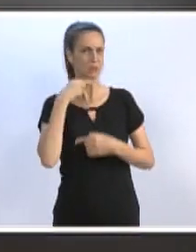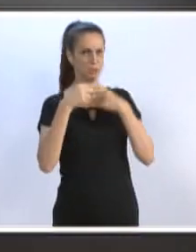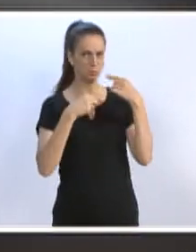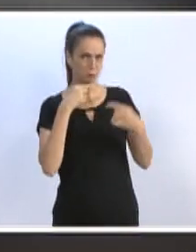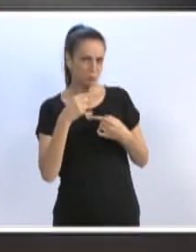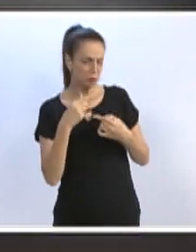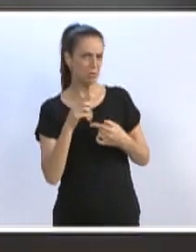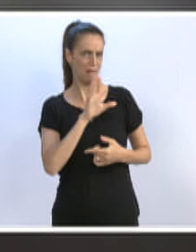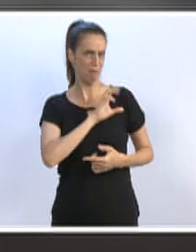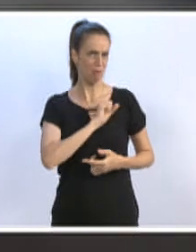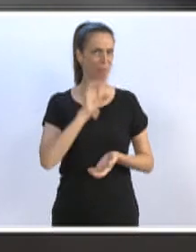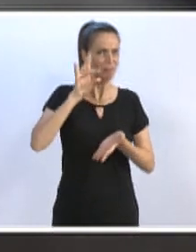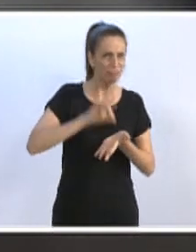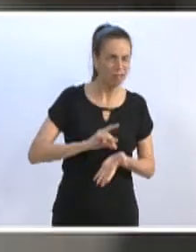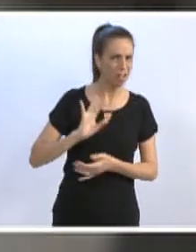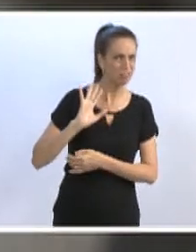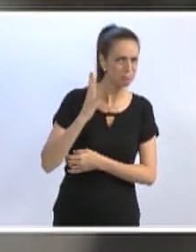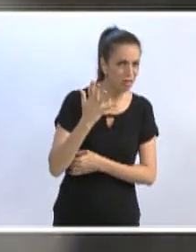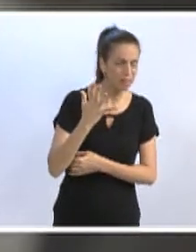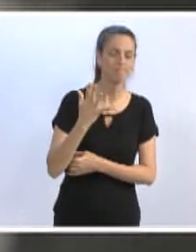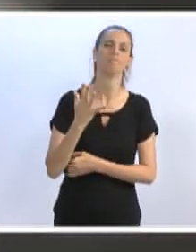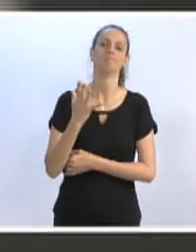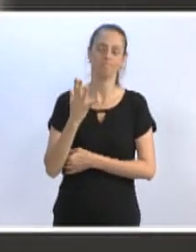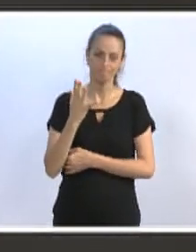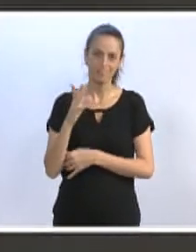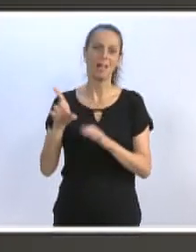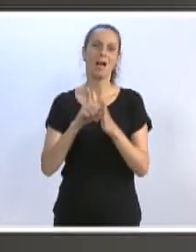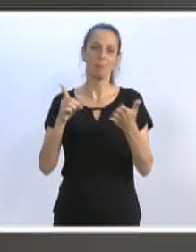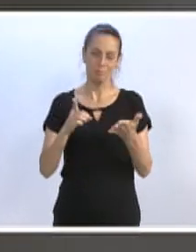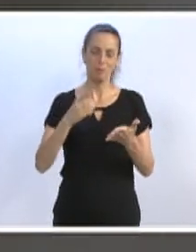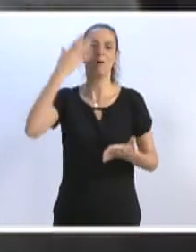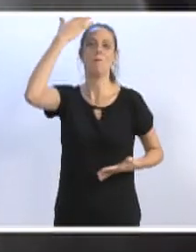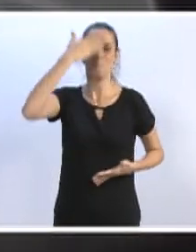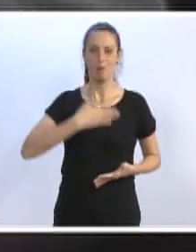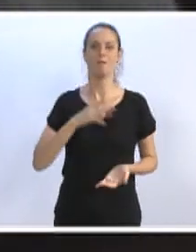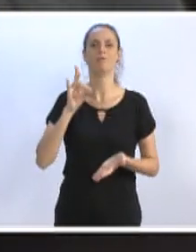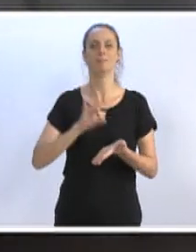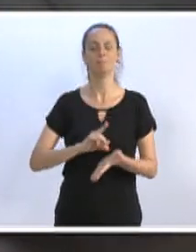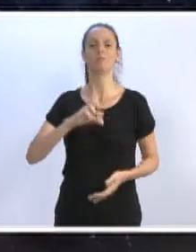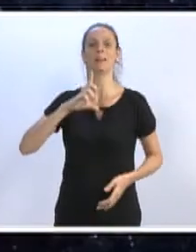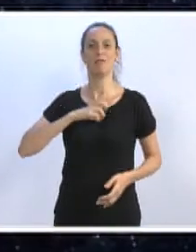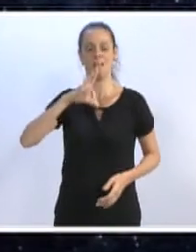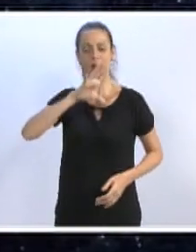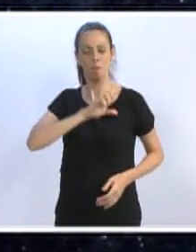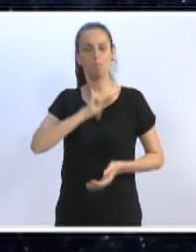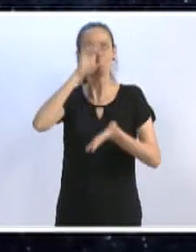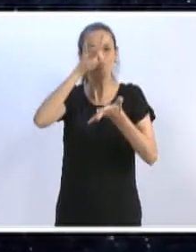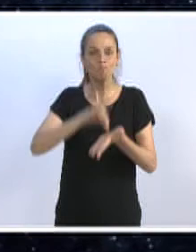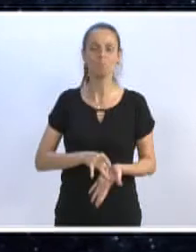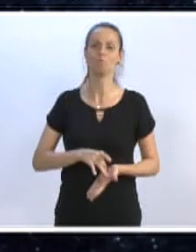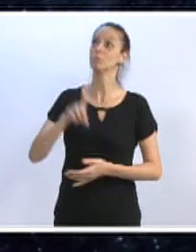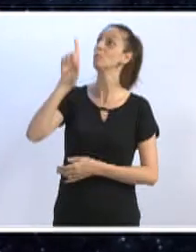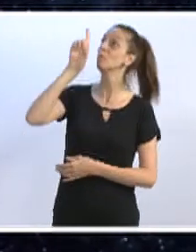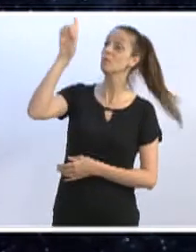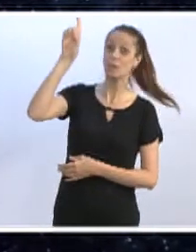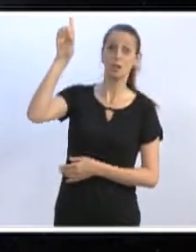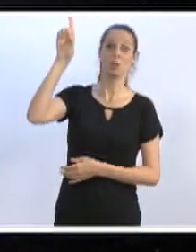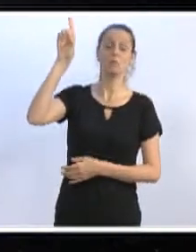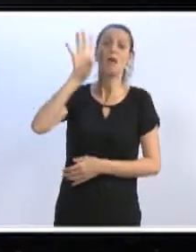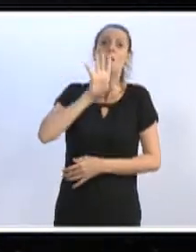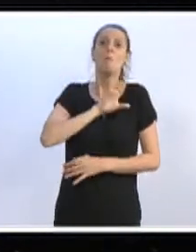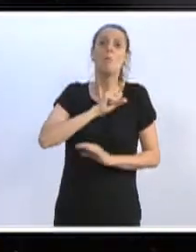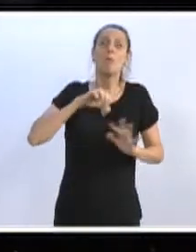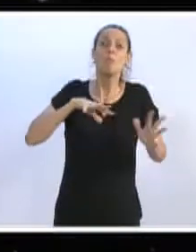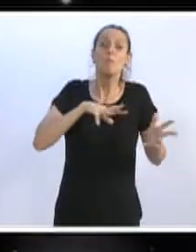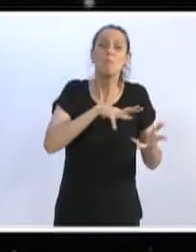existência de um amor verdadeiro, ela é a maior prova que sim, existe. Um Deus que amou tanto o mundo que